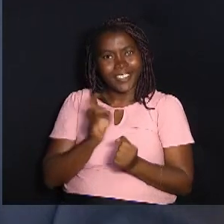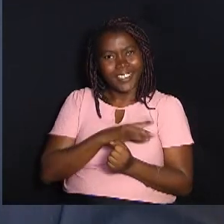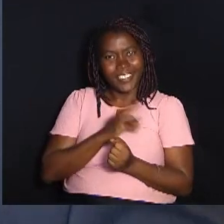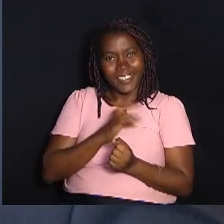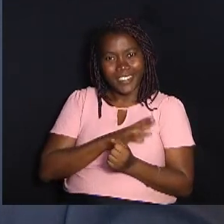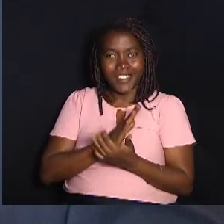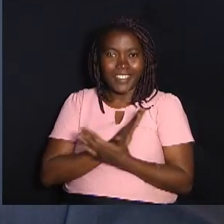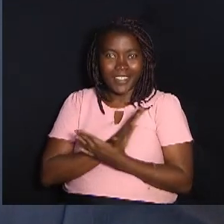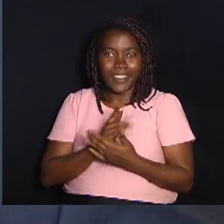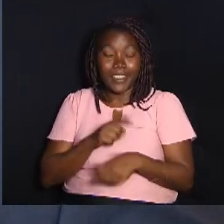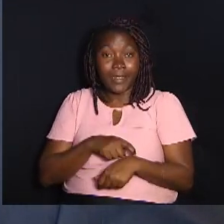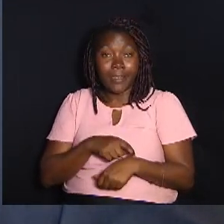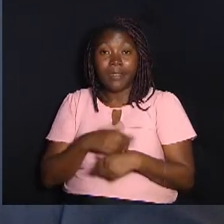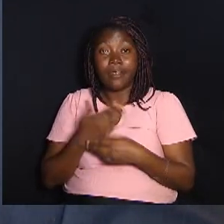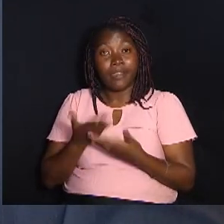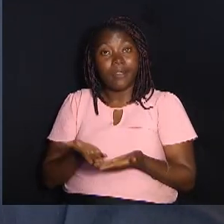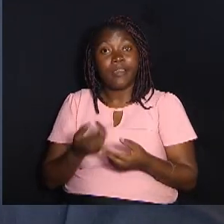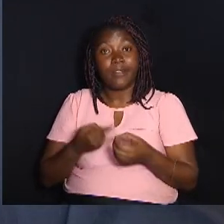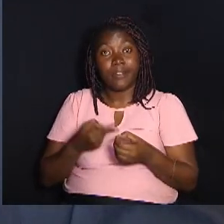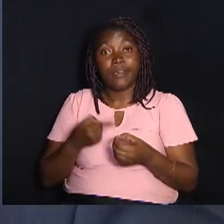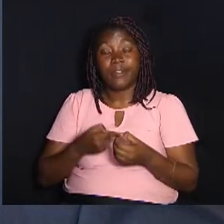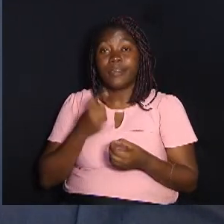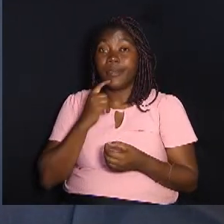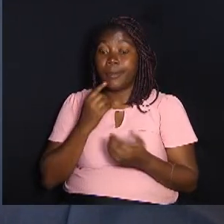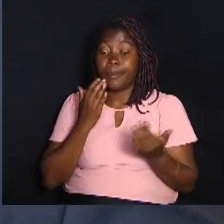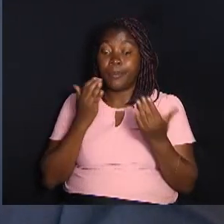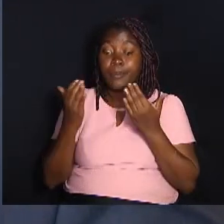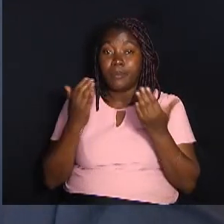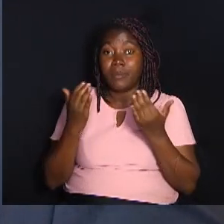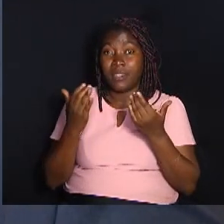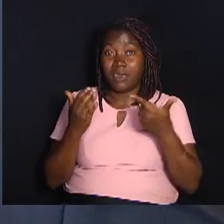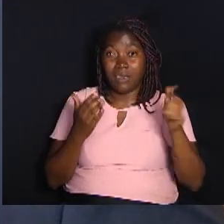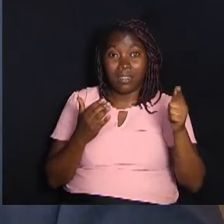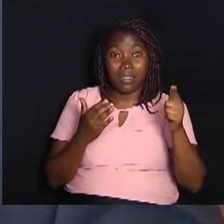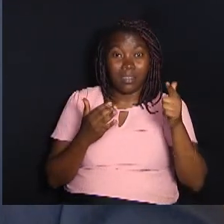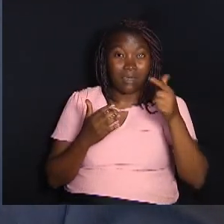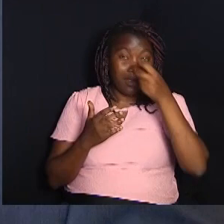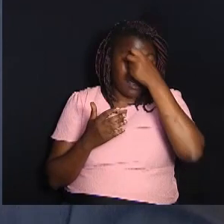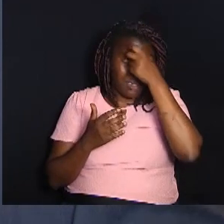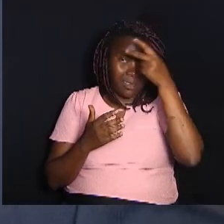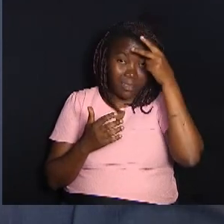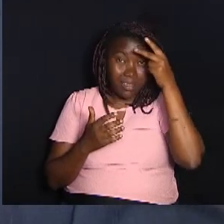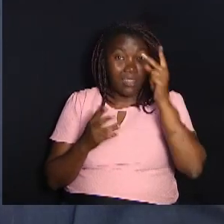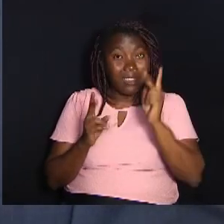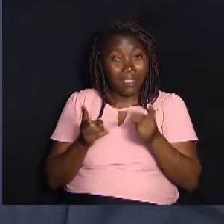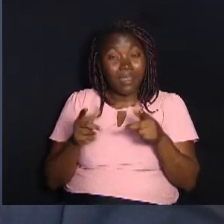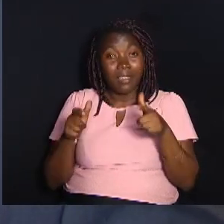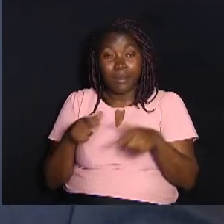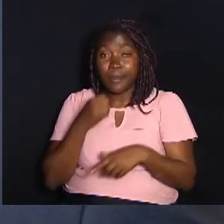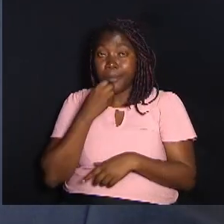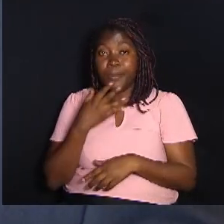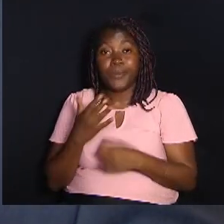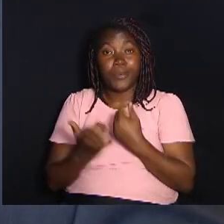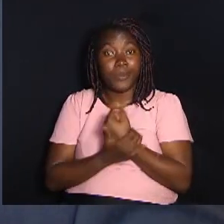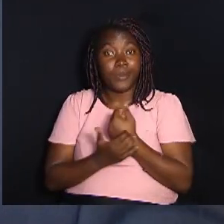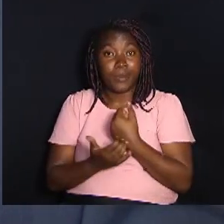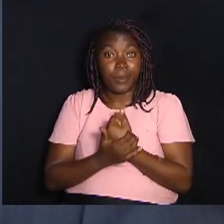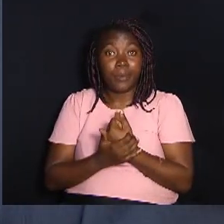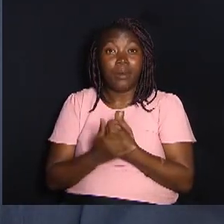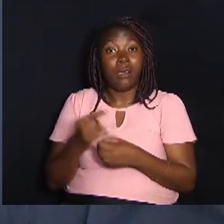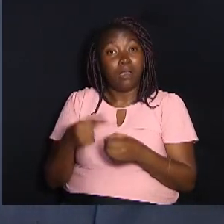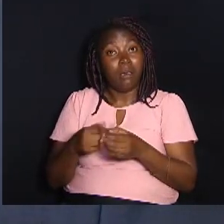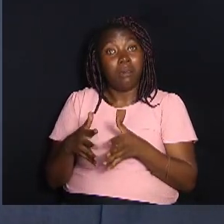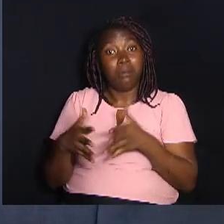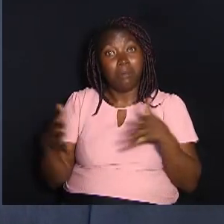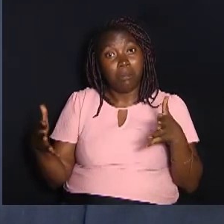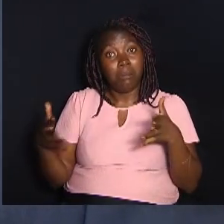ter de insegurança Em algum momento é a cidade de Campinas comparada a outros municípios ainda é um local que tem uma boa segurança